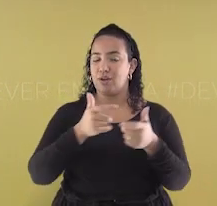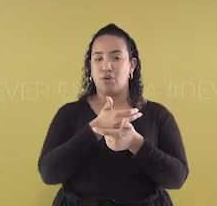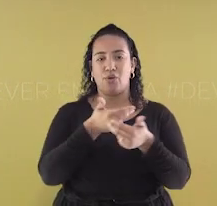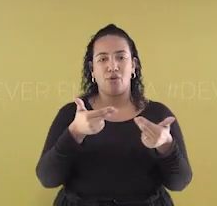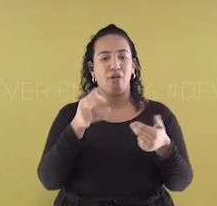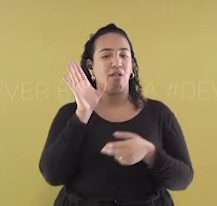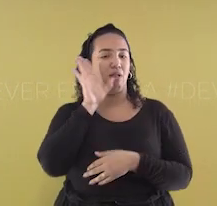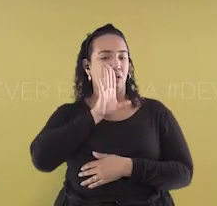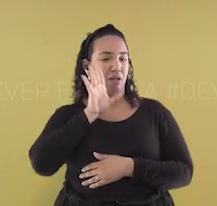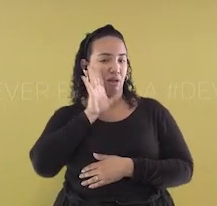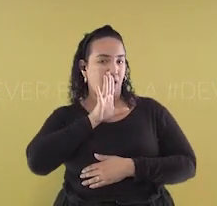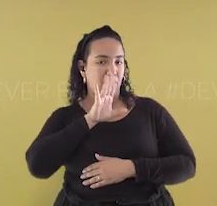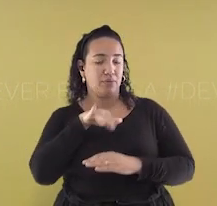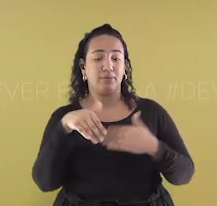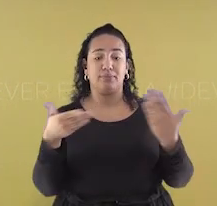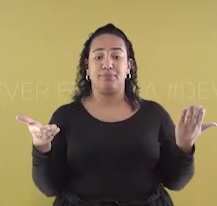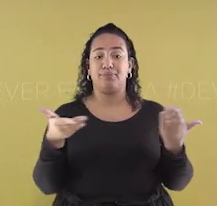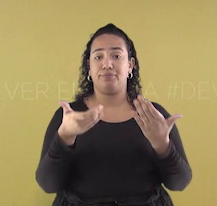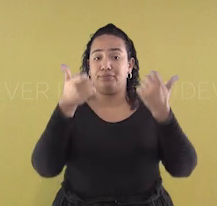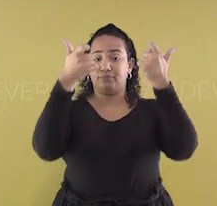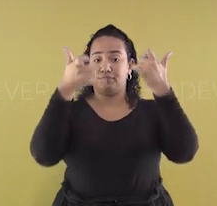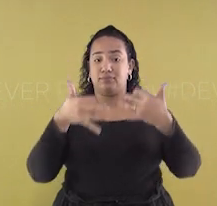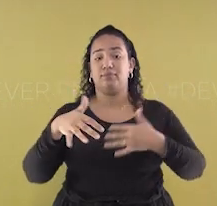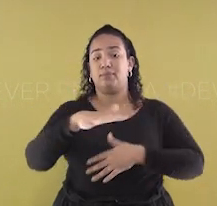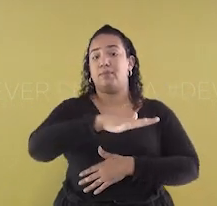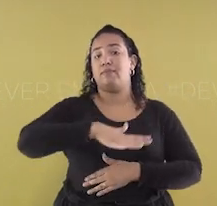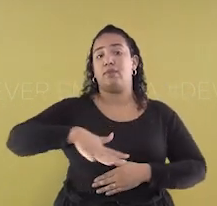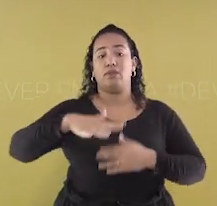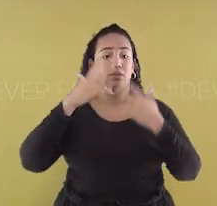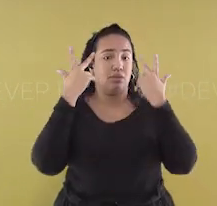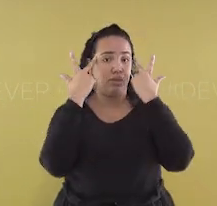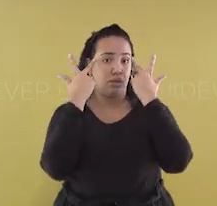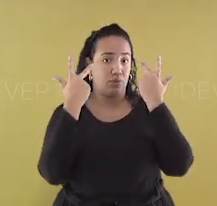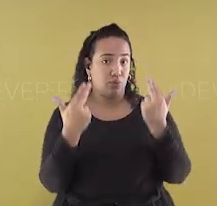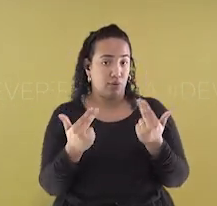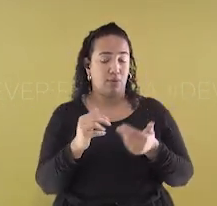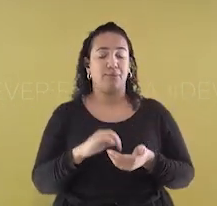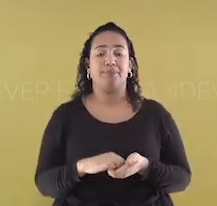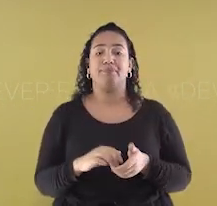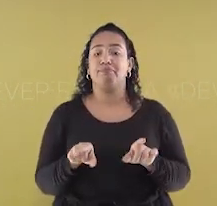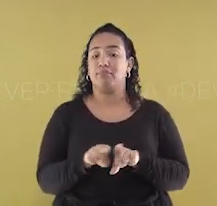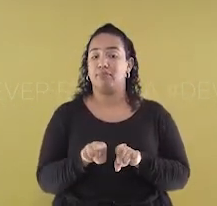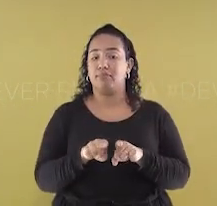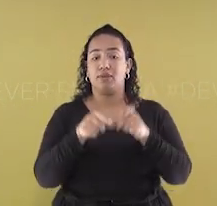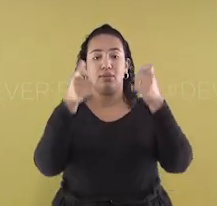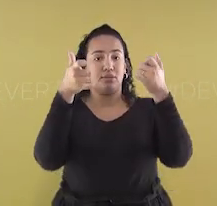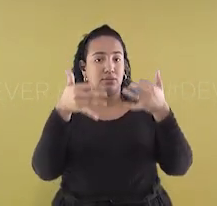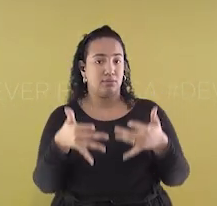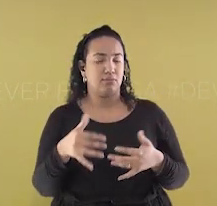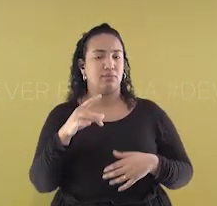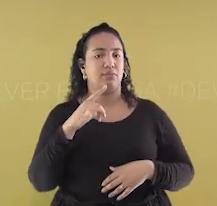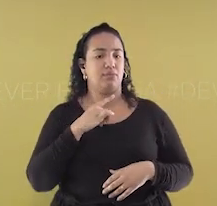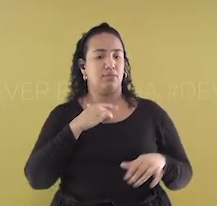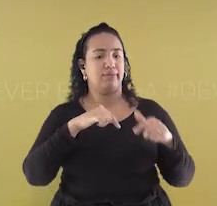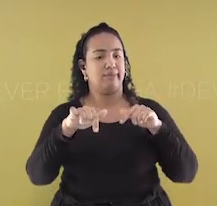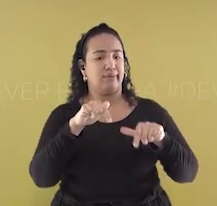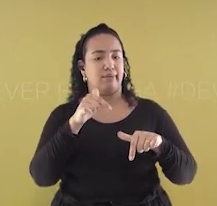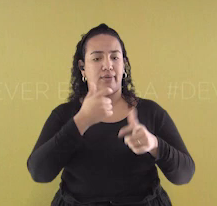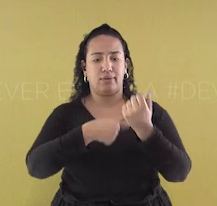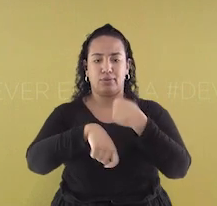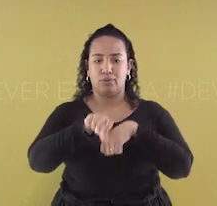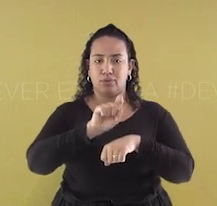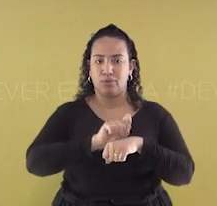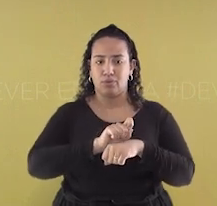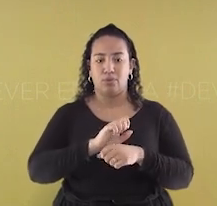perceberam? Hoje nós falamos sobre o que é um espaço natural. Nós também falamos sobre as